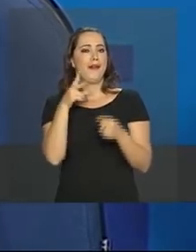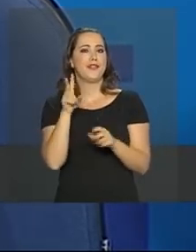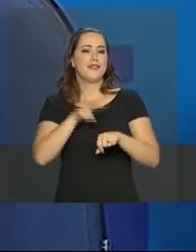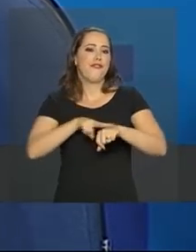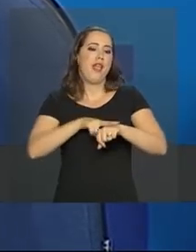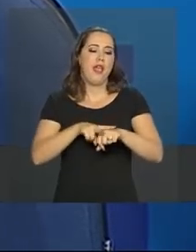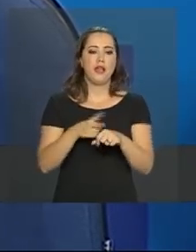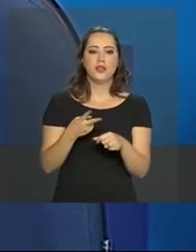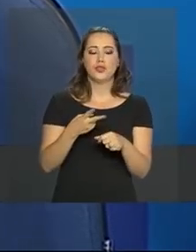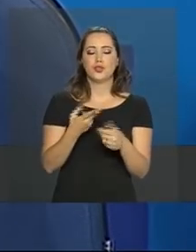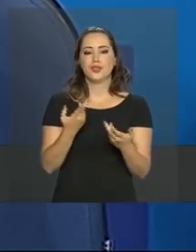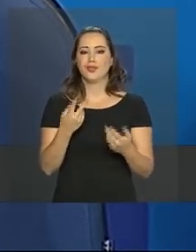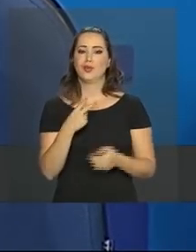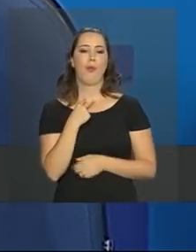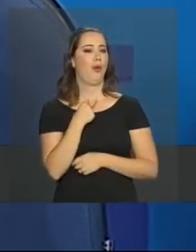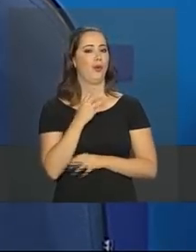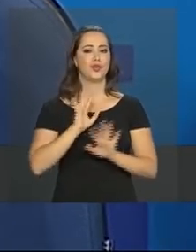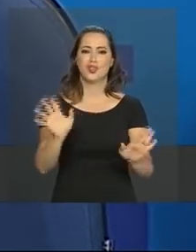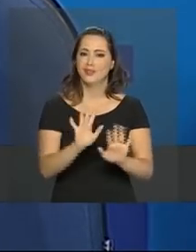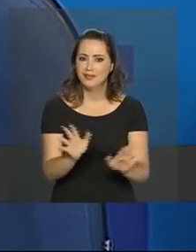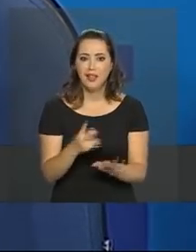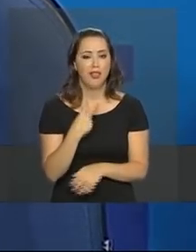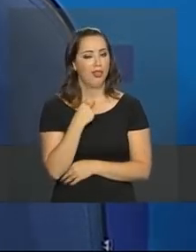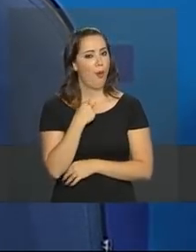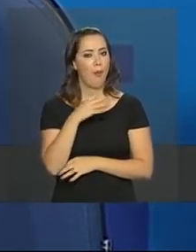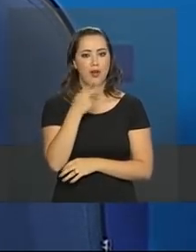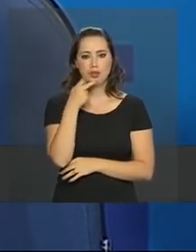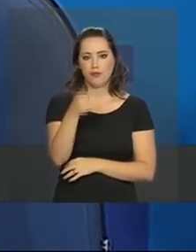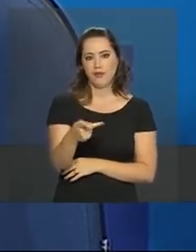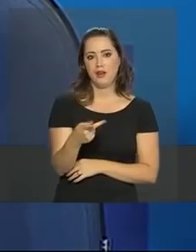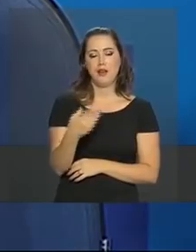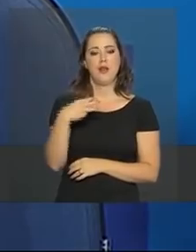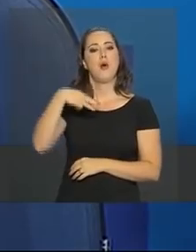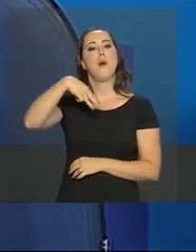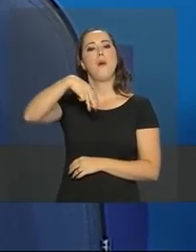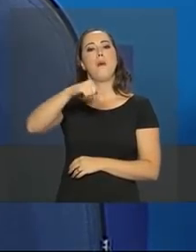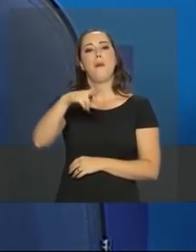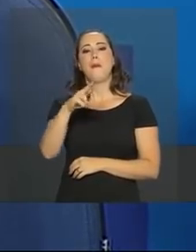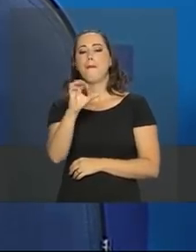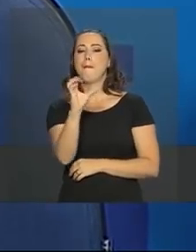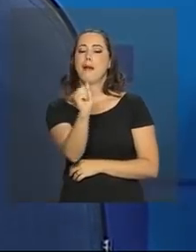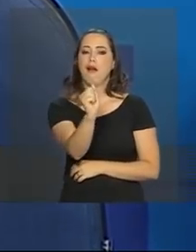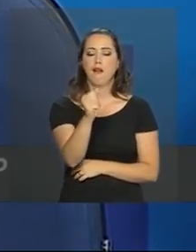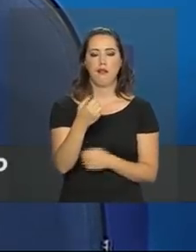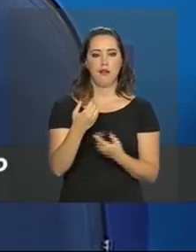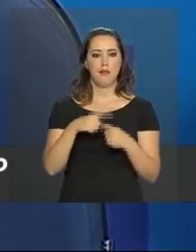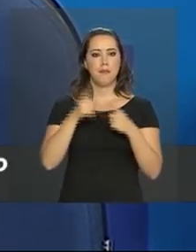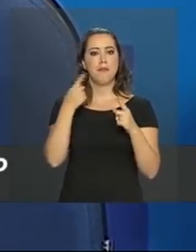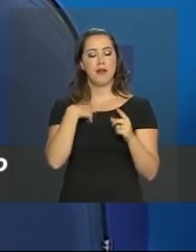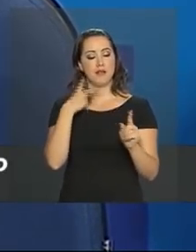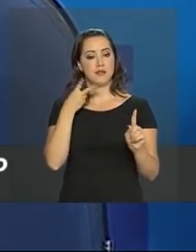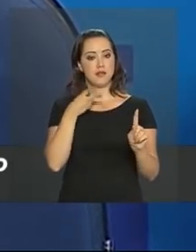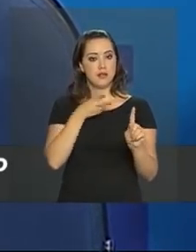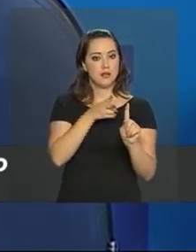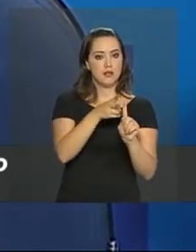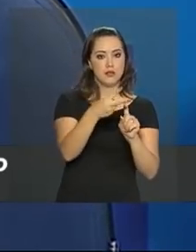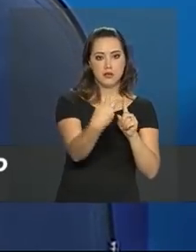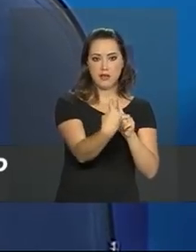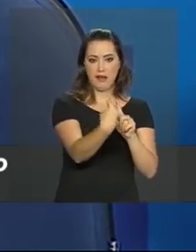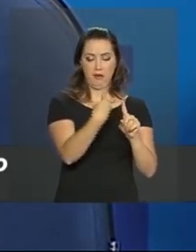se podia não podia não é eu não vou dizer a marca da caneta mas ela é uma caneta transparente de tinta